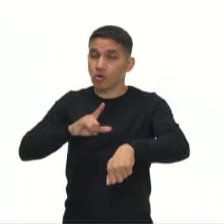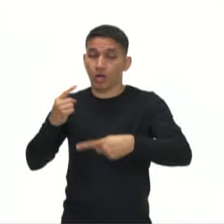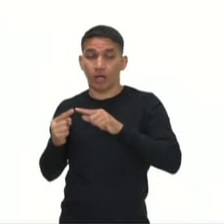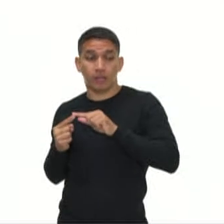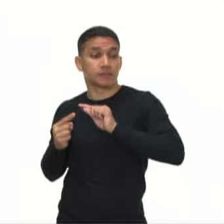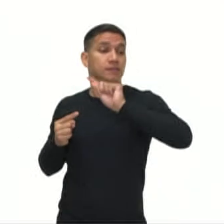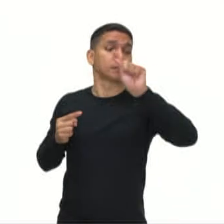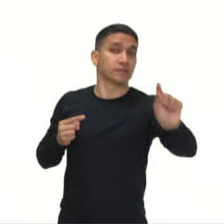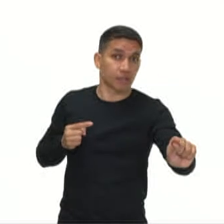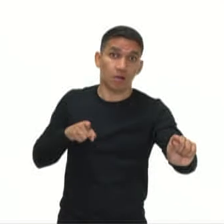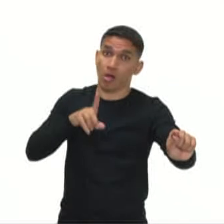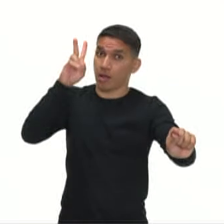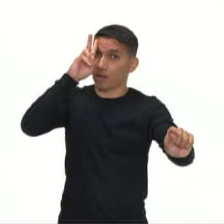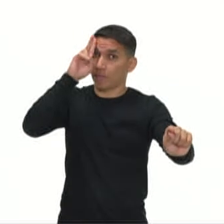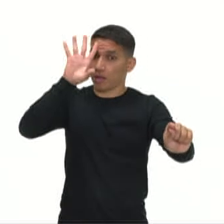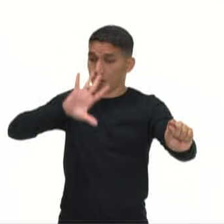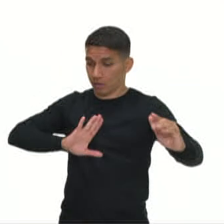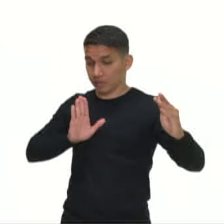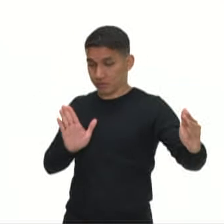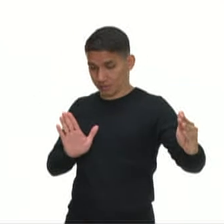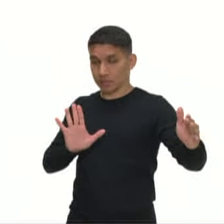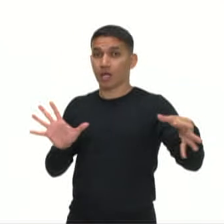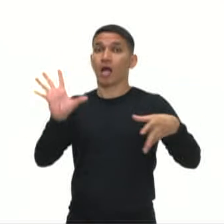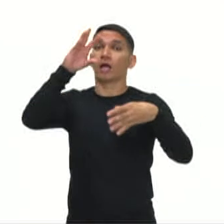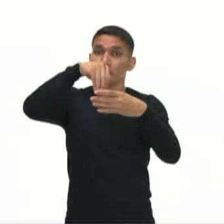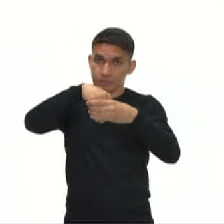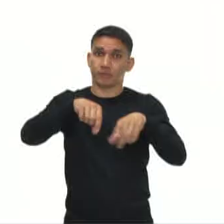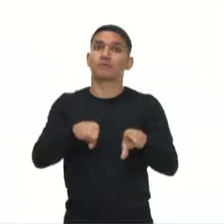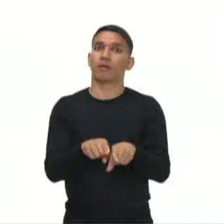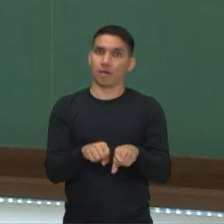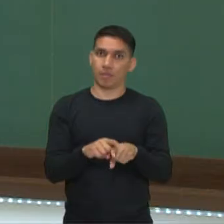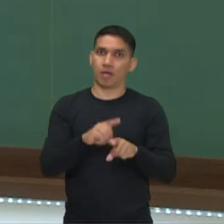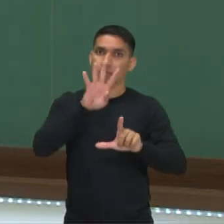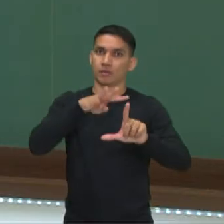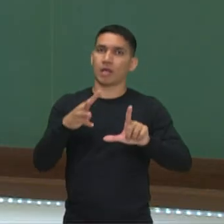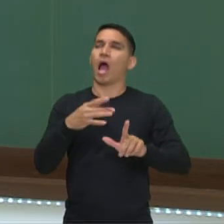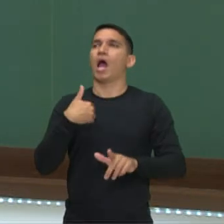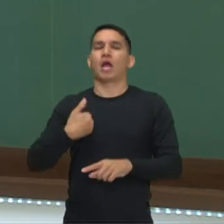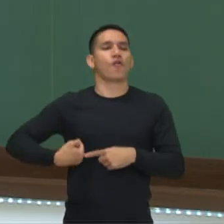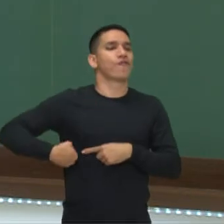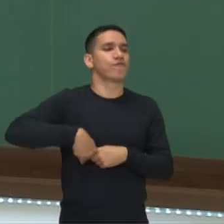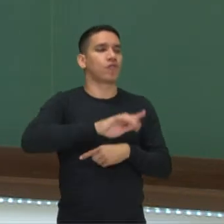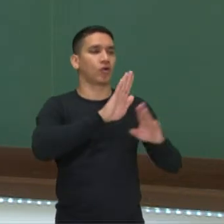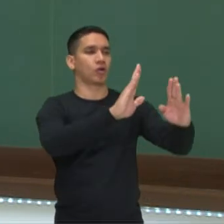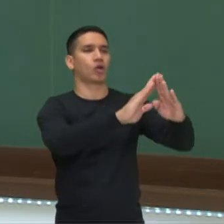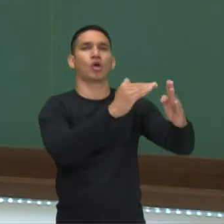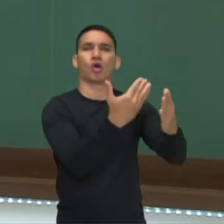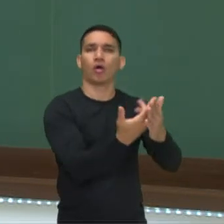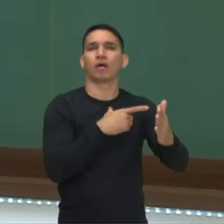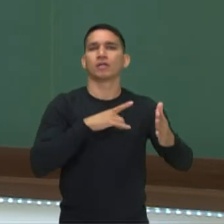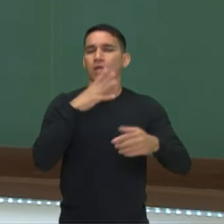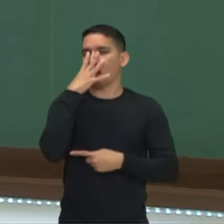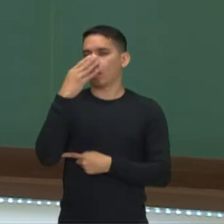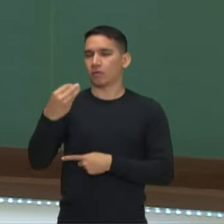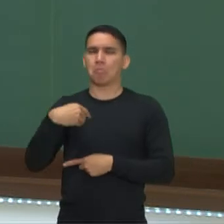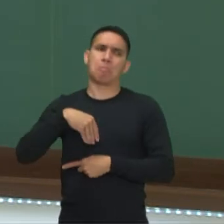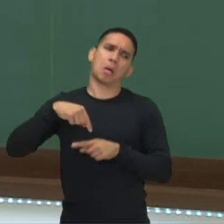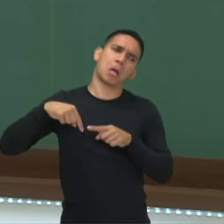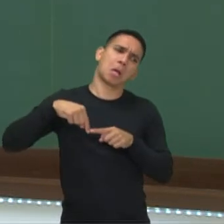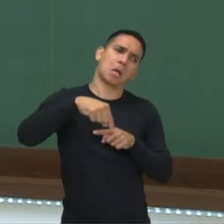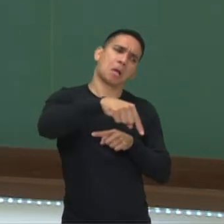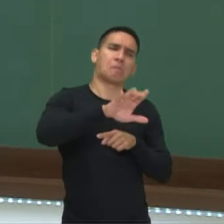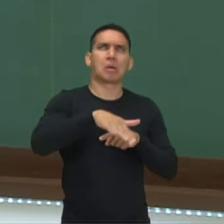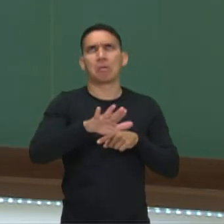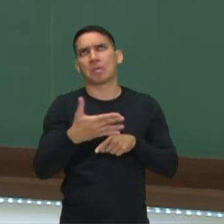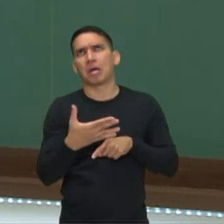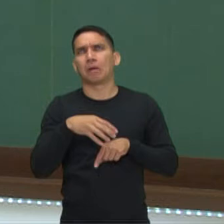deslocar, lembre-se de colocar isso nessa tua agenda, né? Ah, eu vou para a escola, né, de transporte escolar, eu gasto 40 minutos.